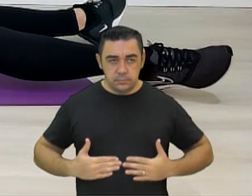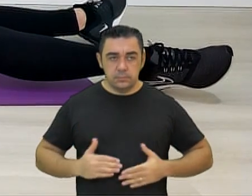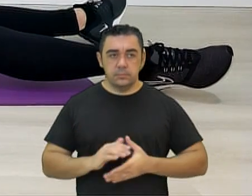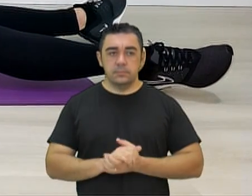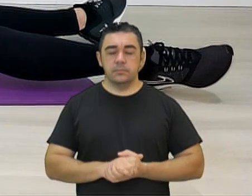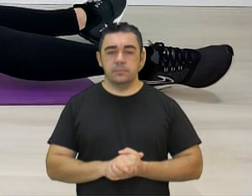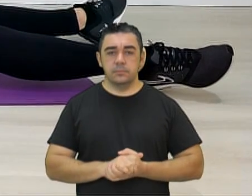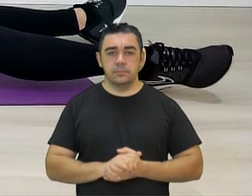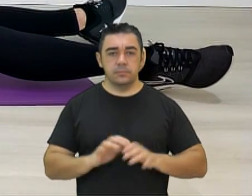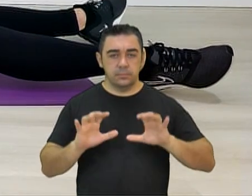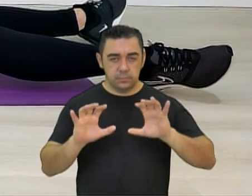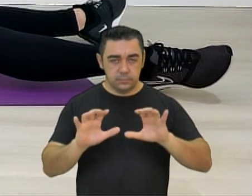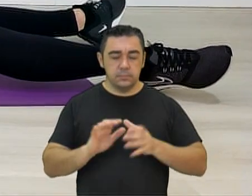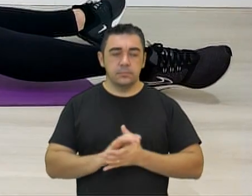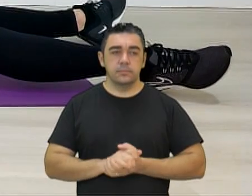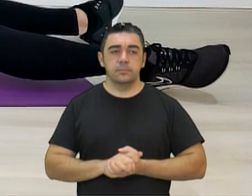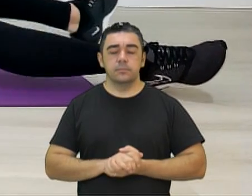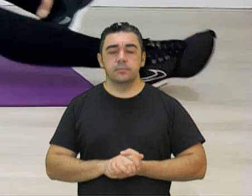Isso.